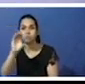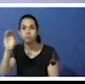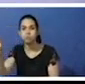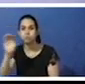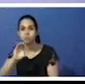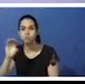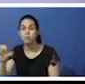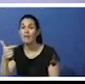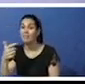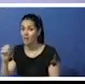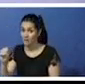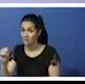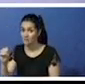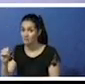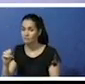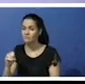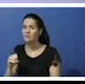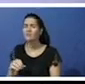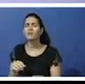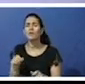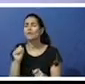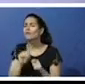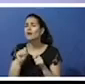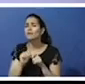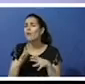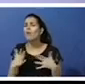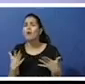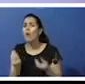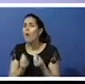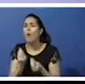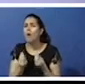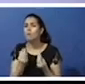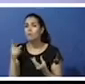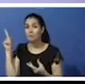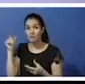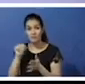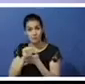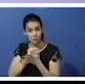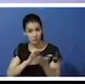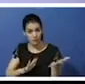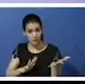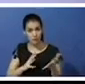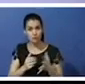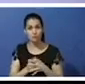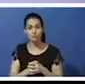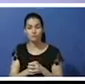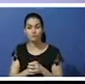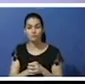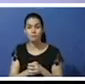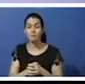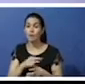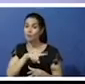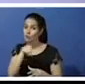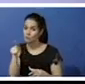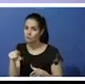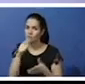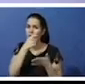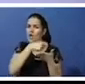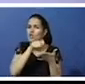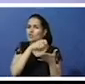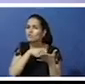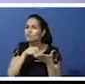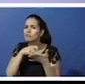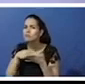Então, aqui, vamos ver o que nós vamos precisar fazer nessa atividade. Registre como